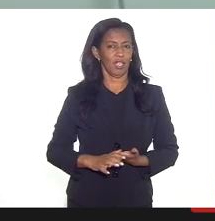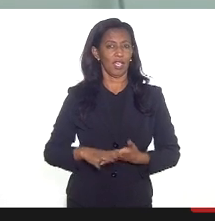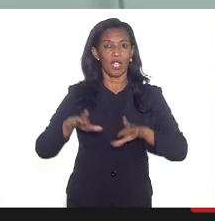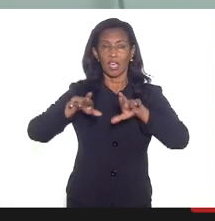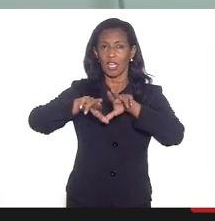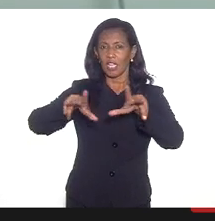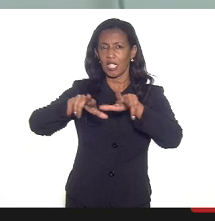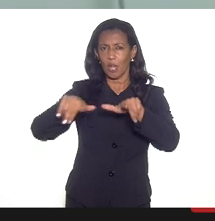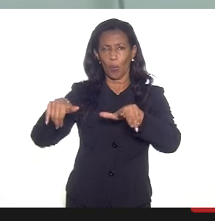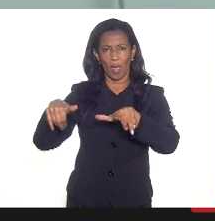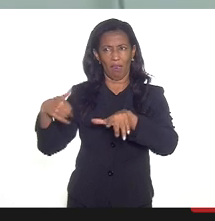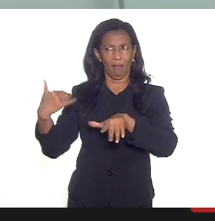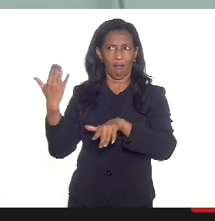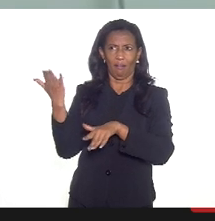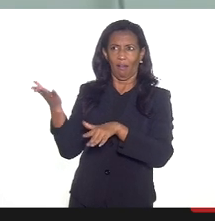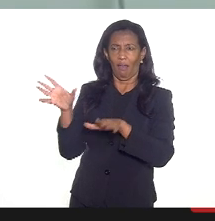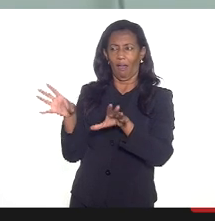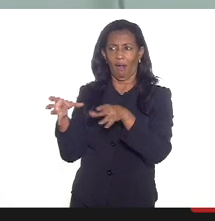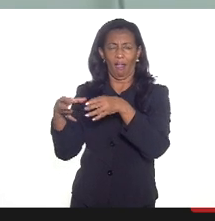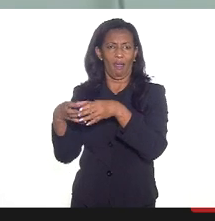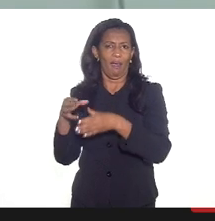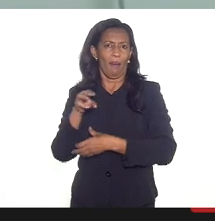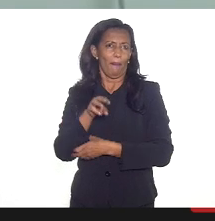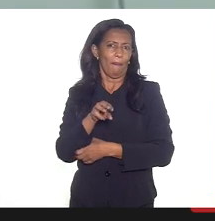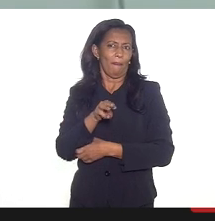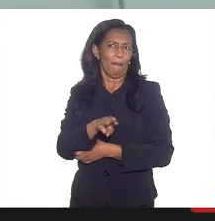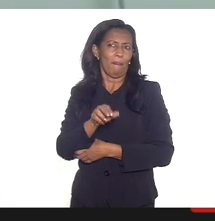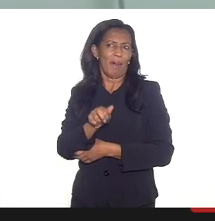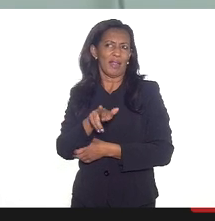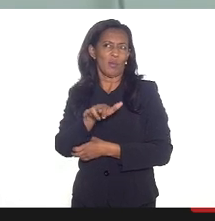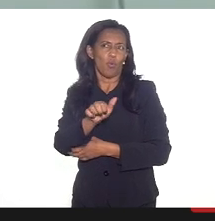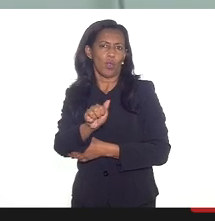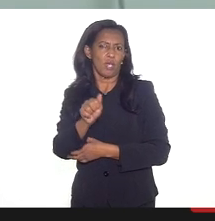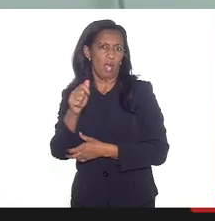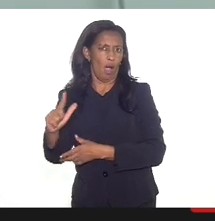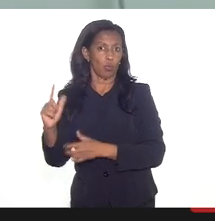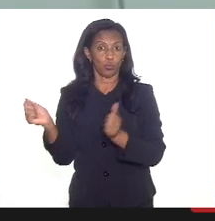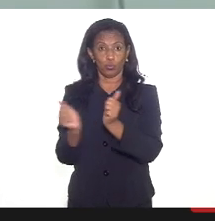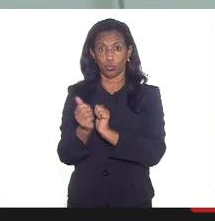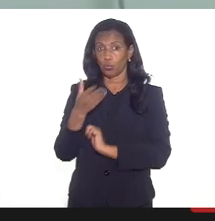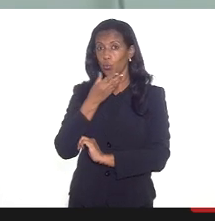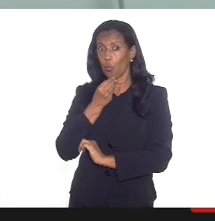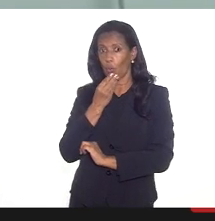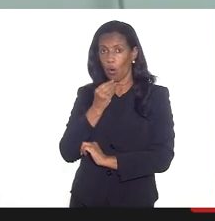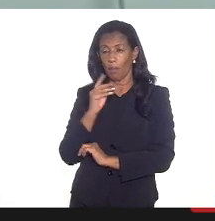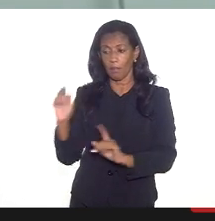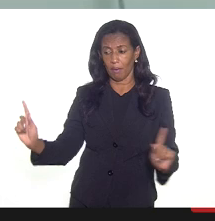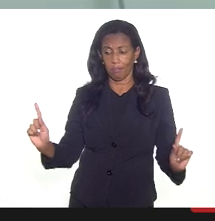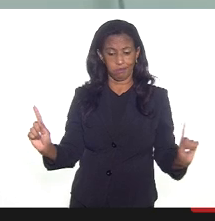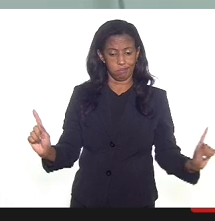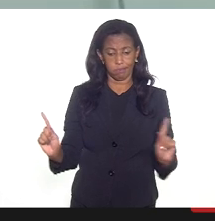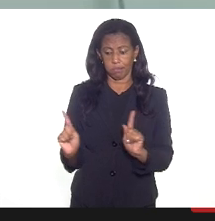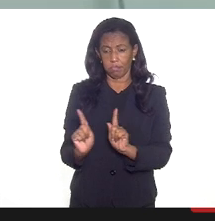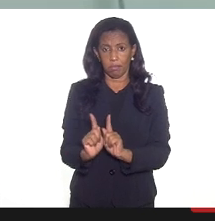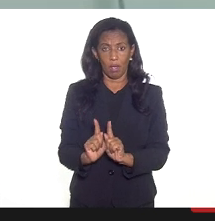a matrimonial, não é a conjugal com um homem, mas é muitas vezes uma relação em que os homens atravessam as